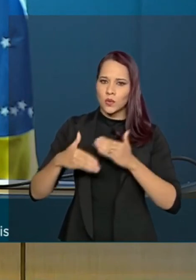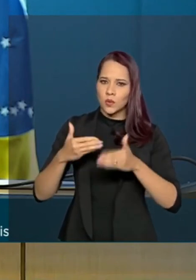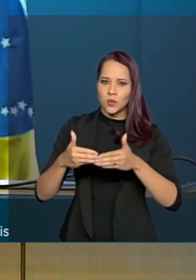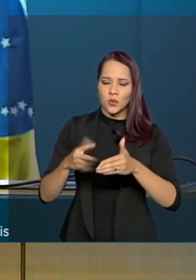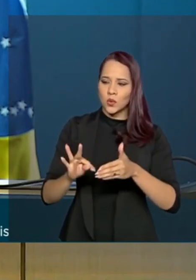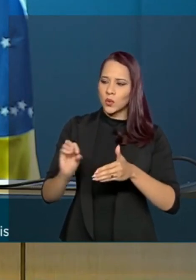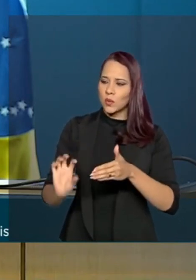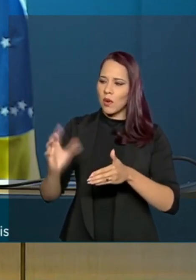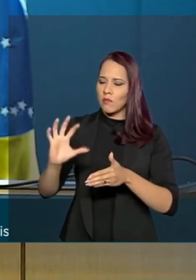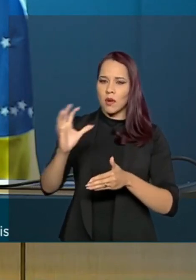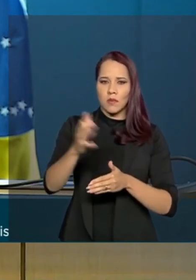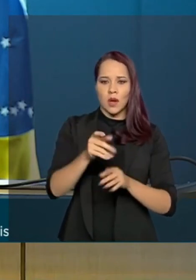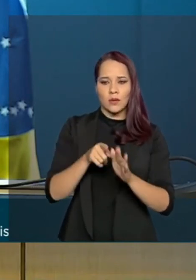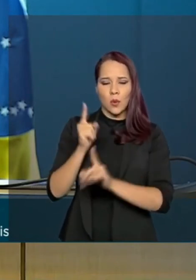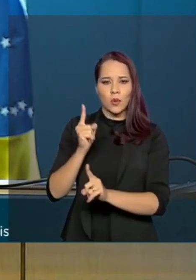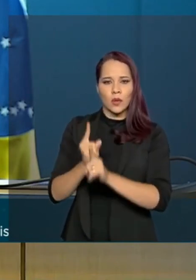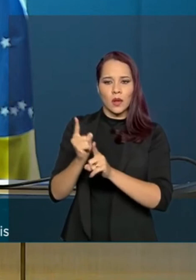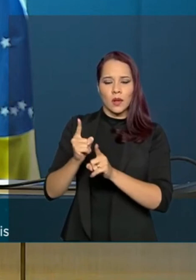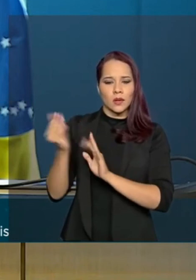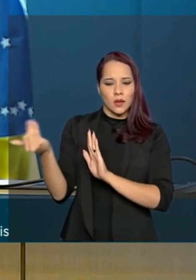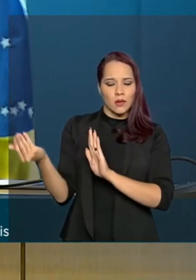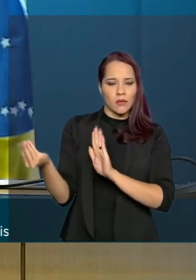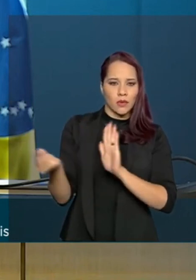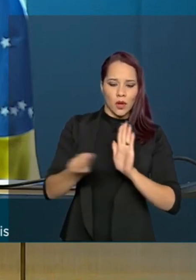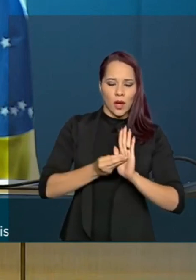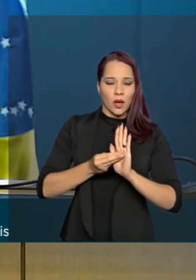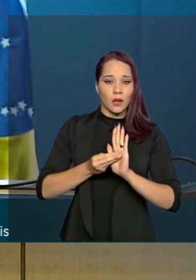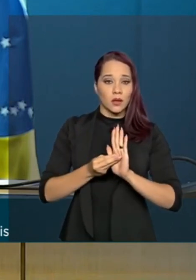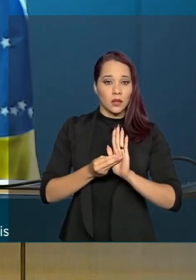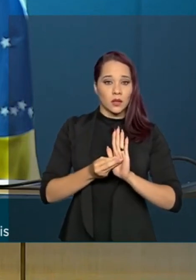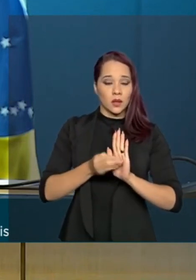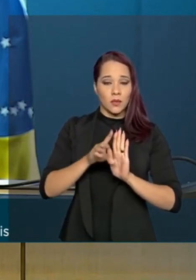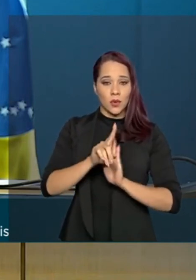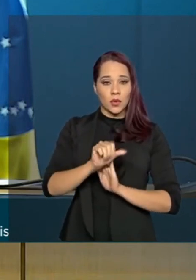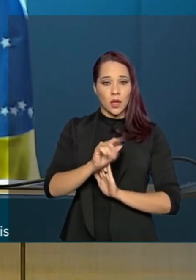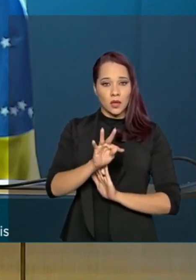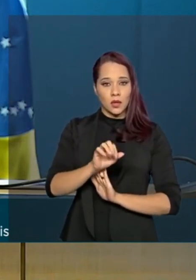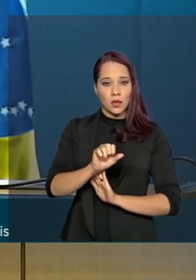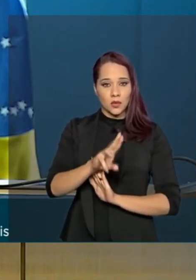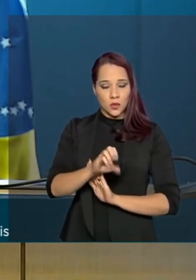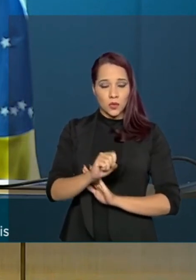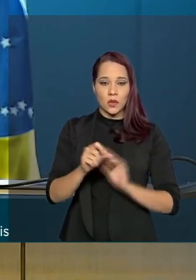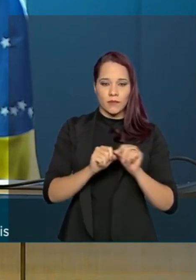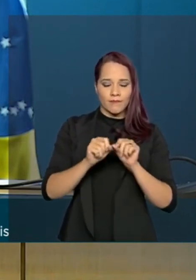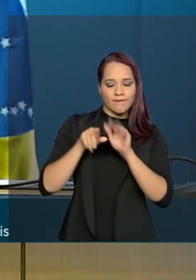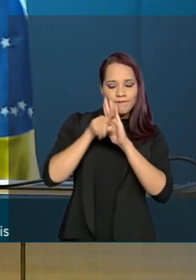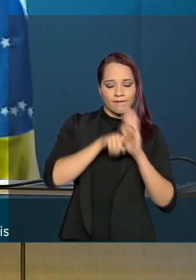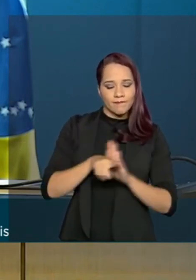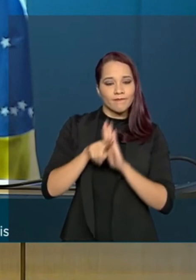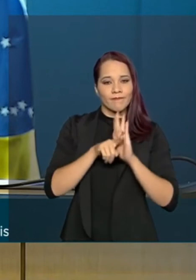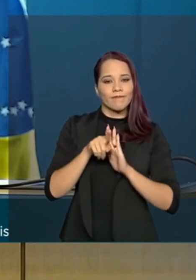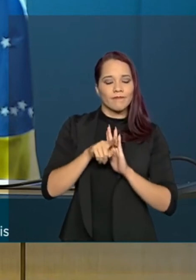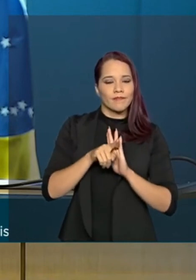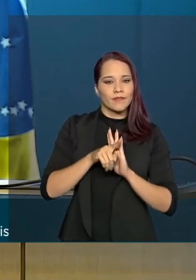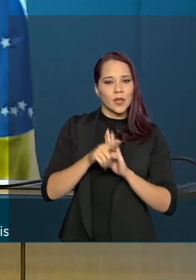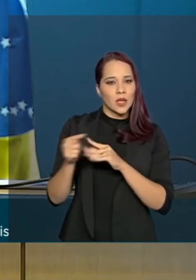são identificadas imediatamente, encaminhadas para o serviço do DataSUS, que faz uma avaliação global e